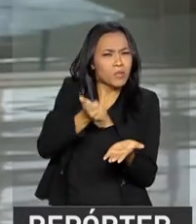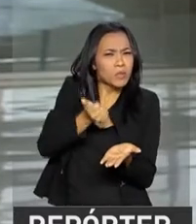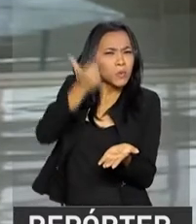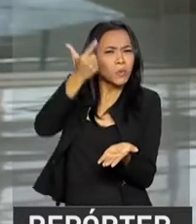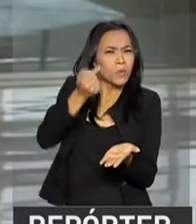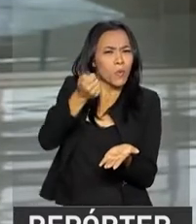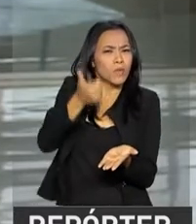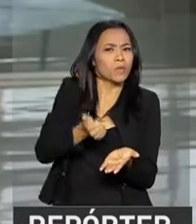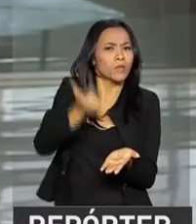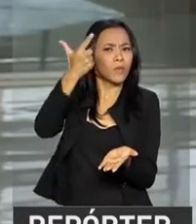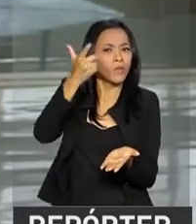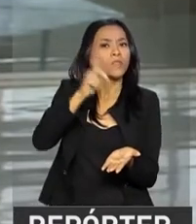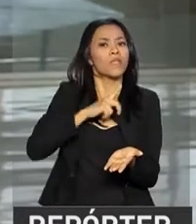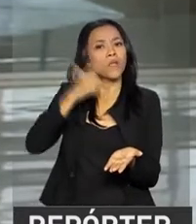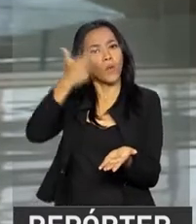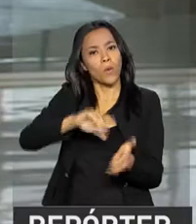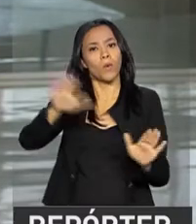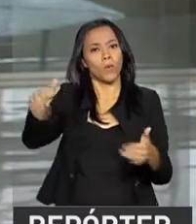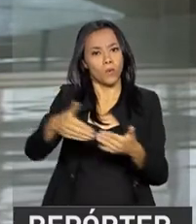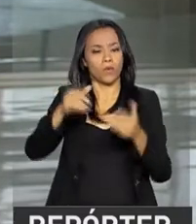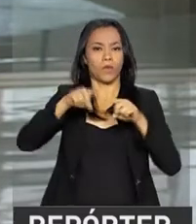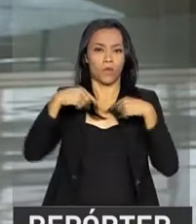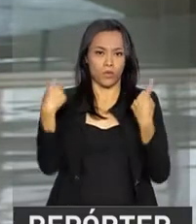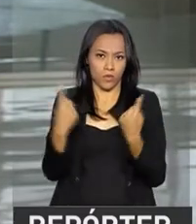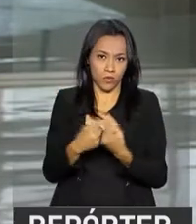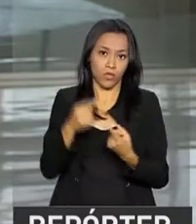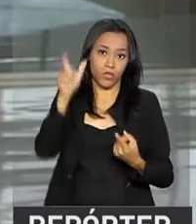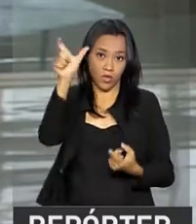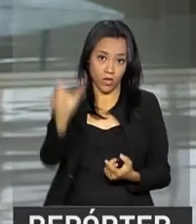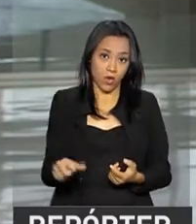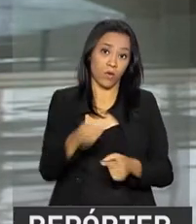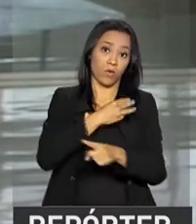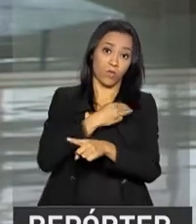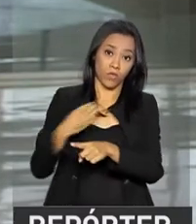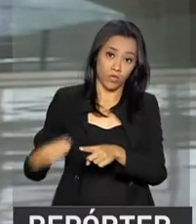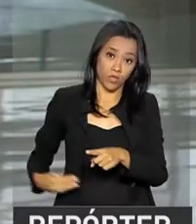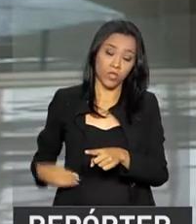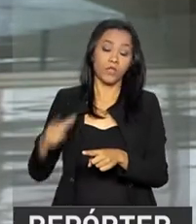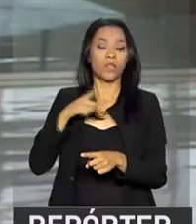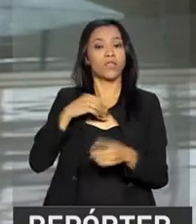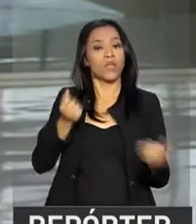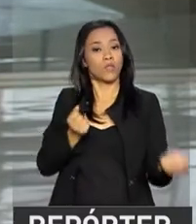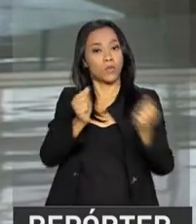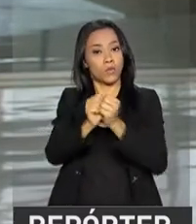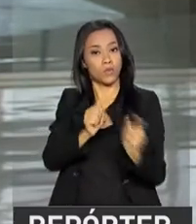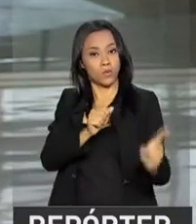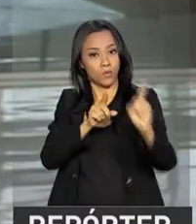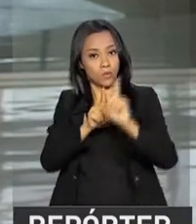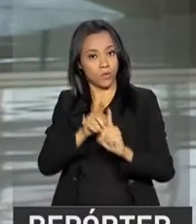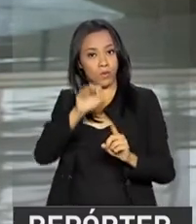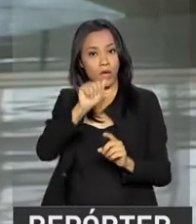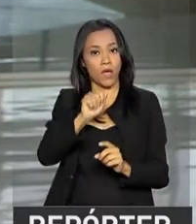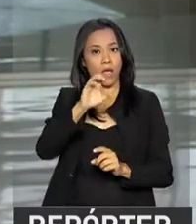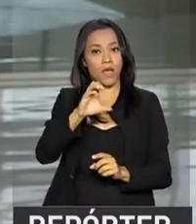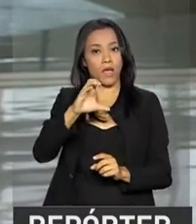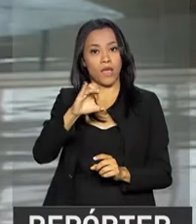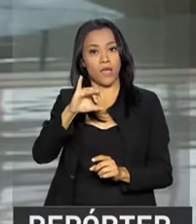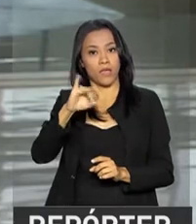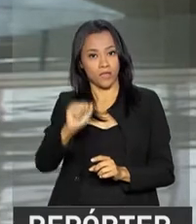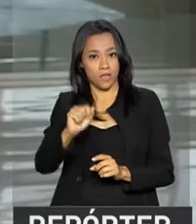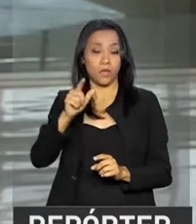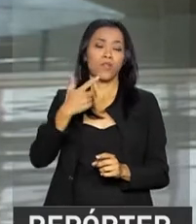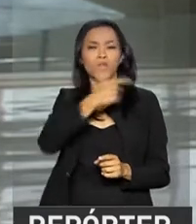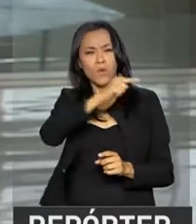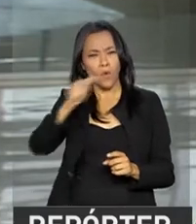integração nacional é o de barbalho que vai estar acompanhado do senador aécio neves e de políticos do estado de